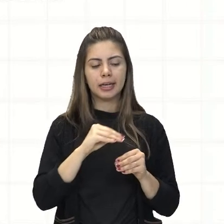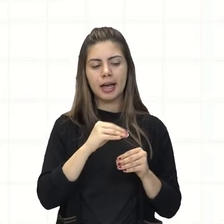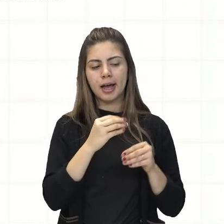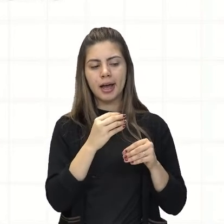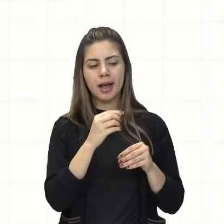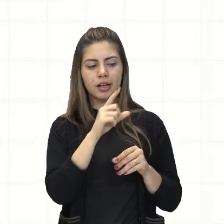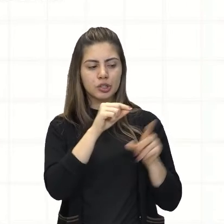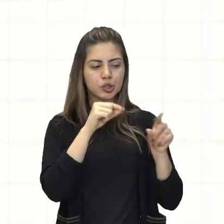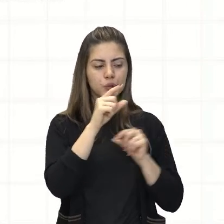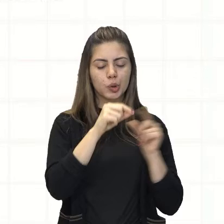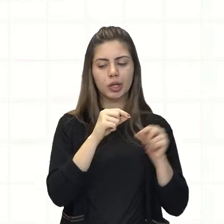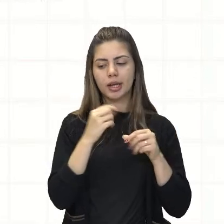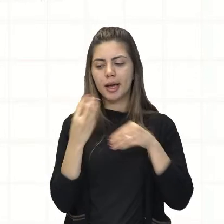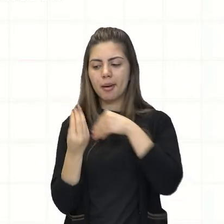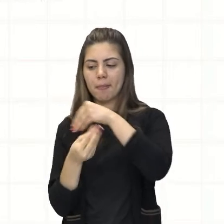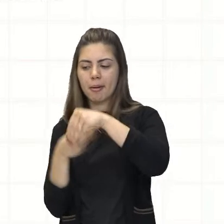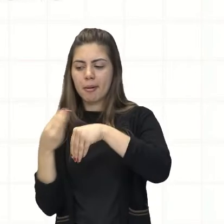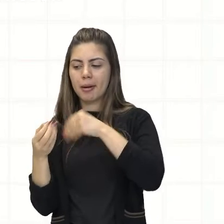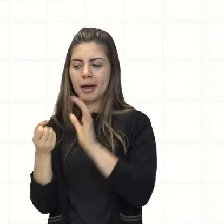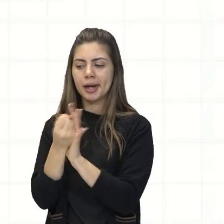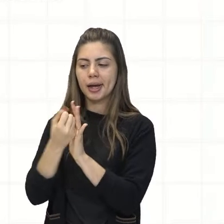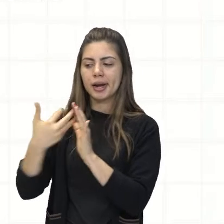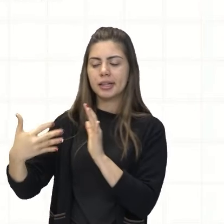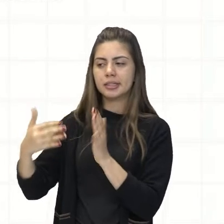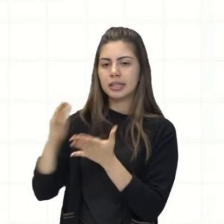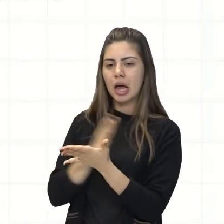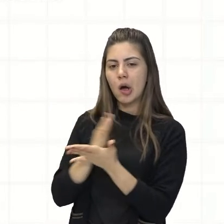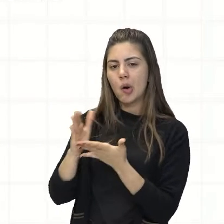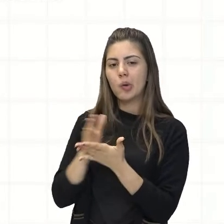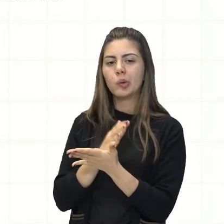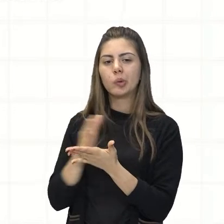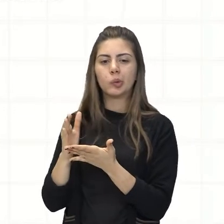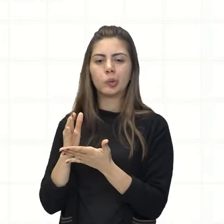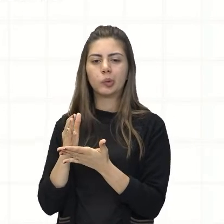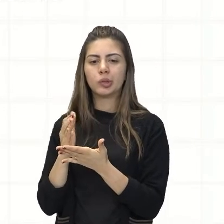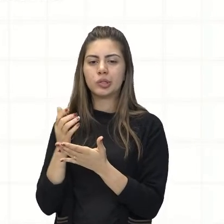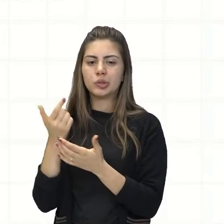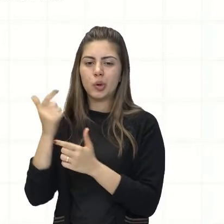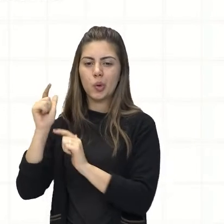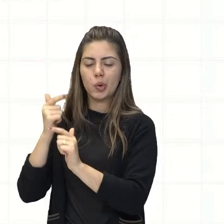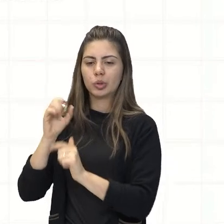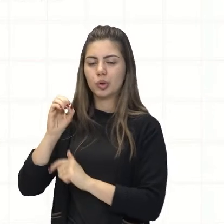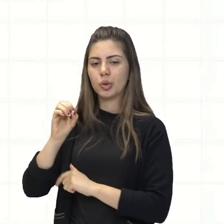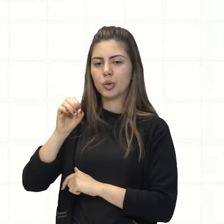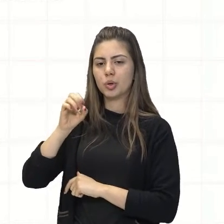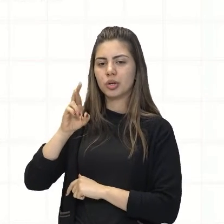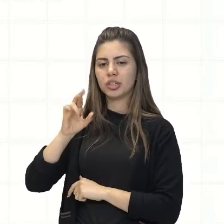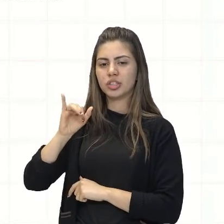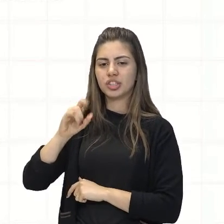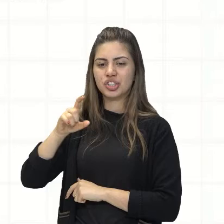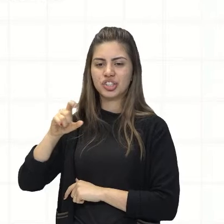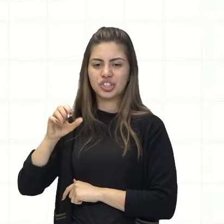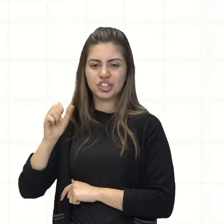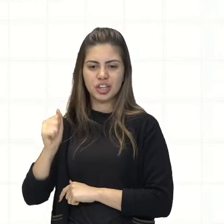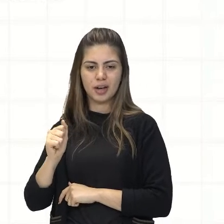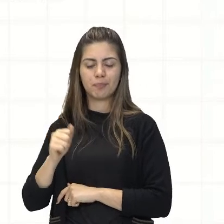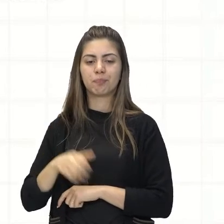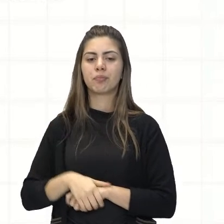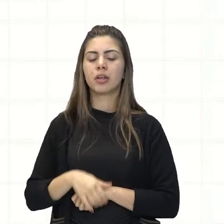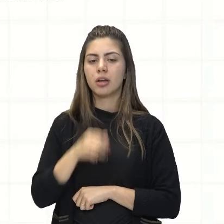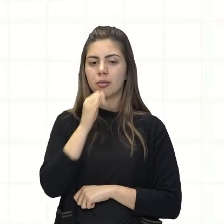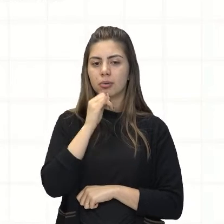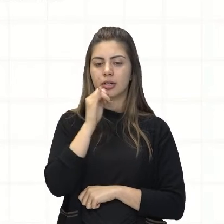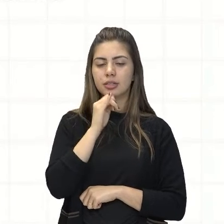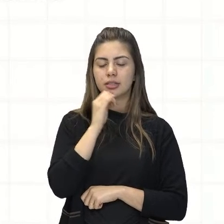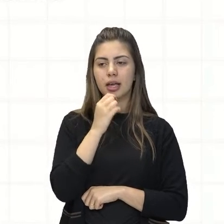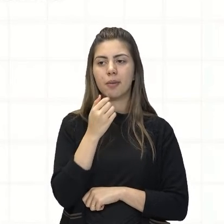vão converter com as características de alguns orixás, por exemplo. São Jorge, que é um santo católico, dentro